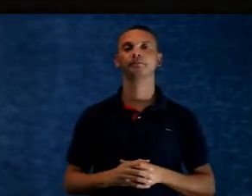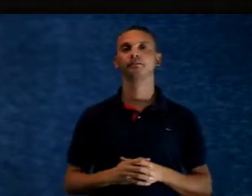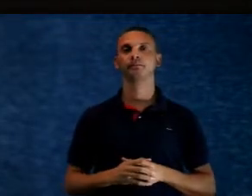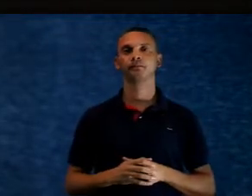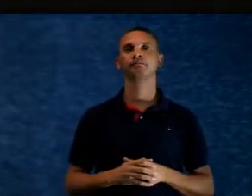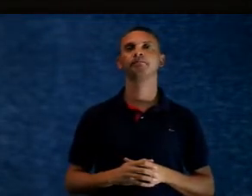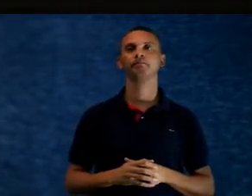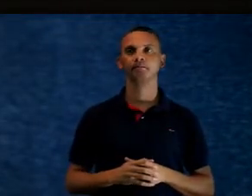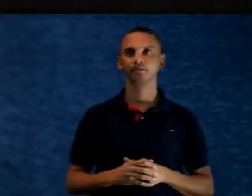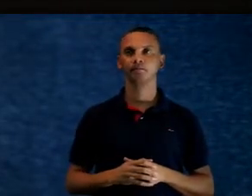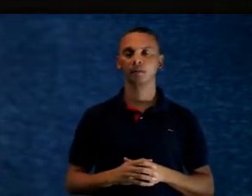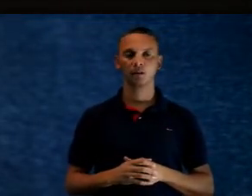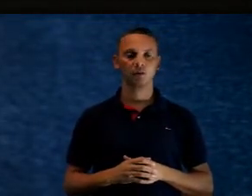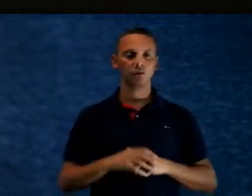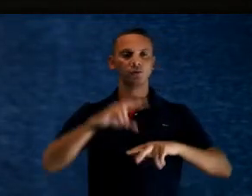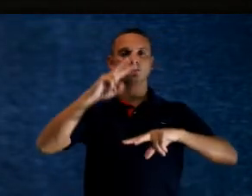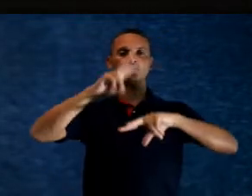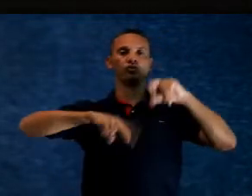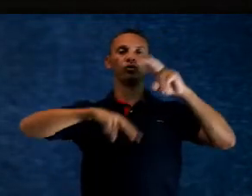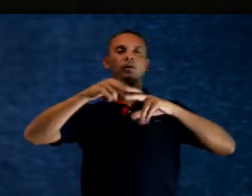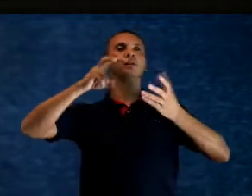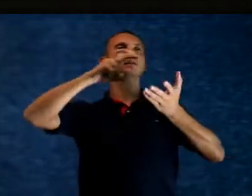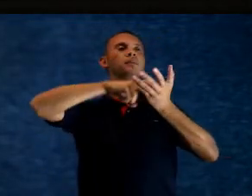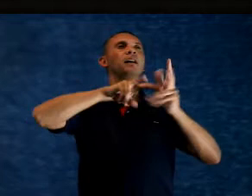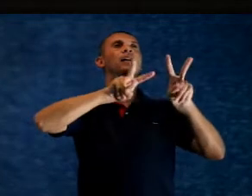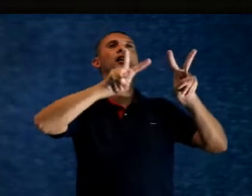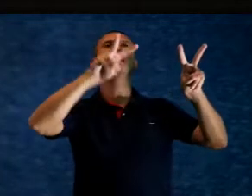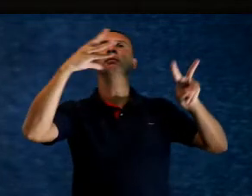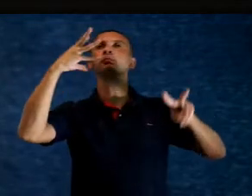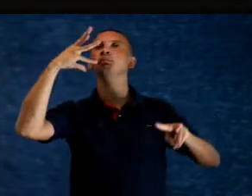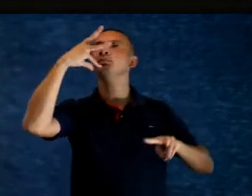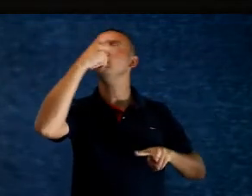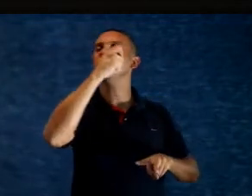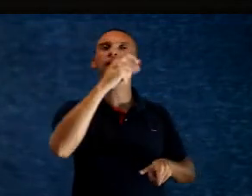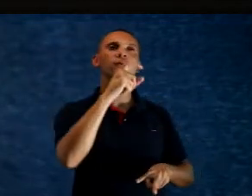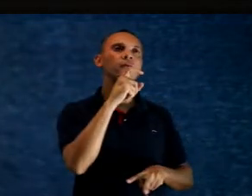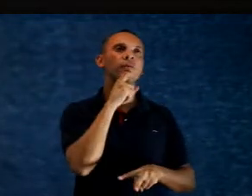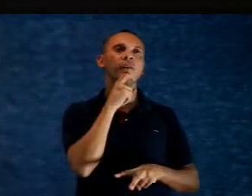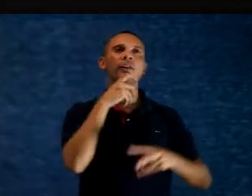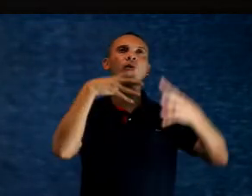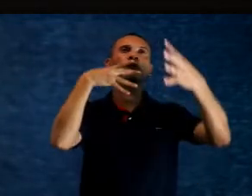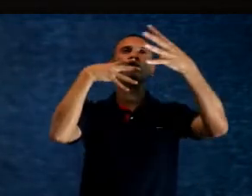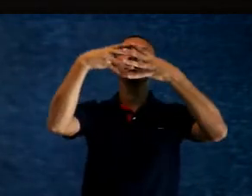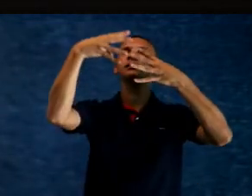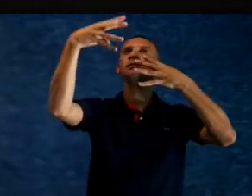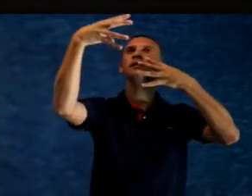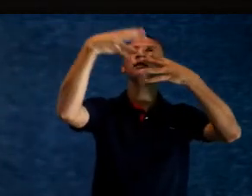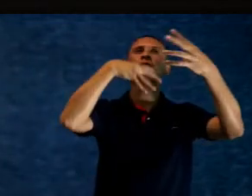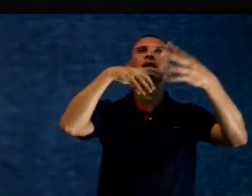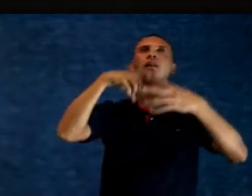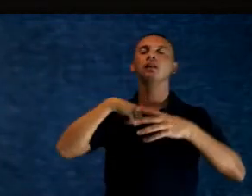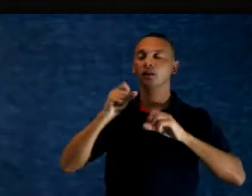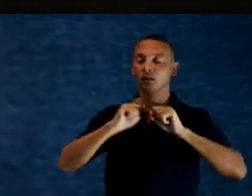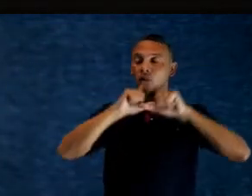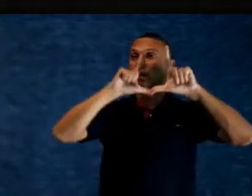na garganta. É a garra da angústia, reconheço com desânimo. E dou volta na cama, fecho os